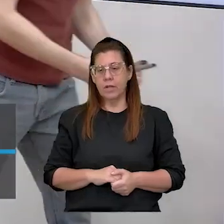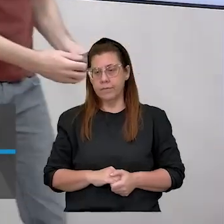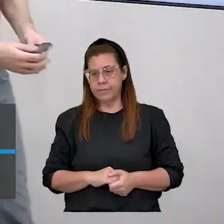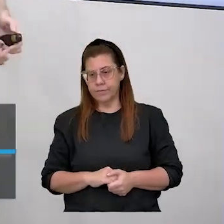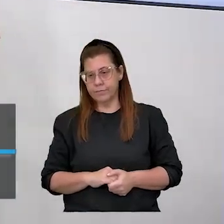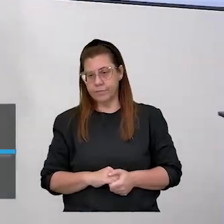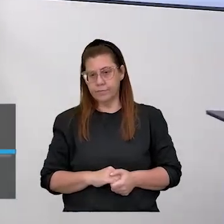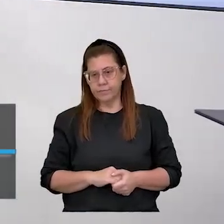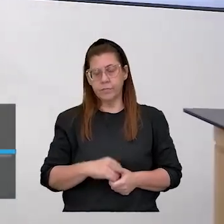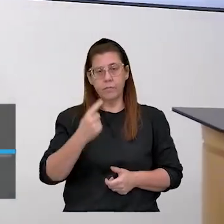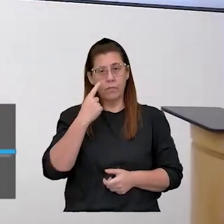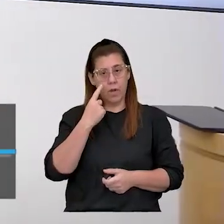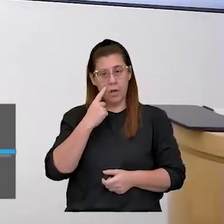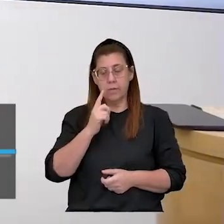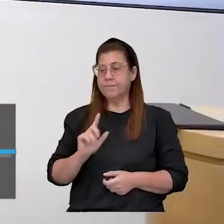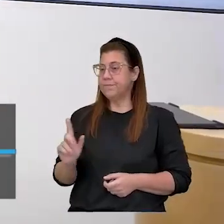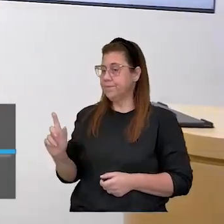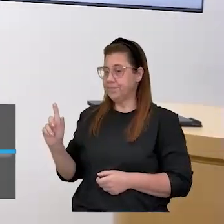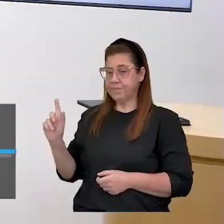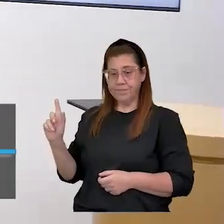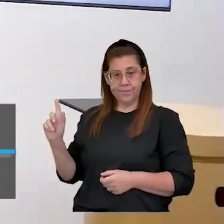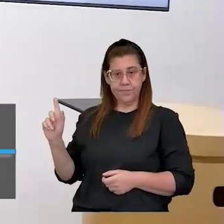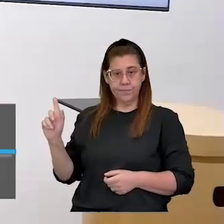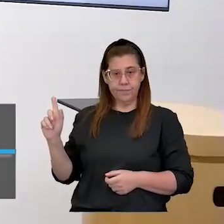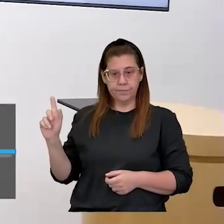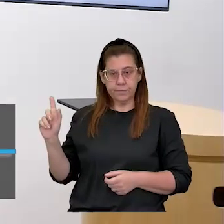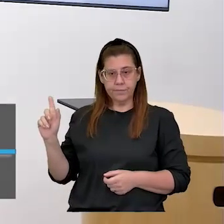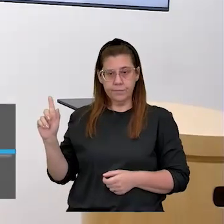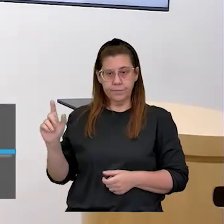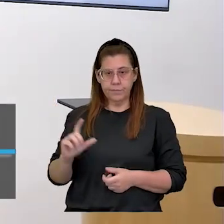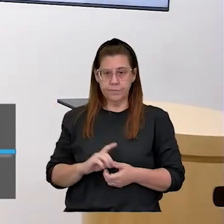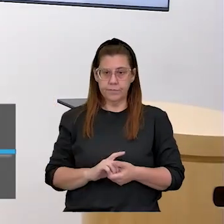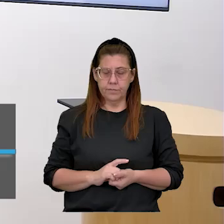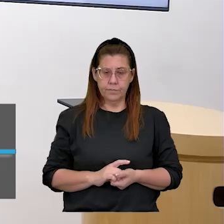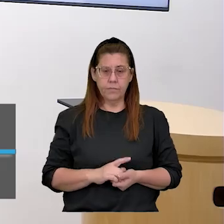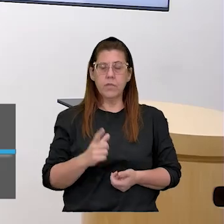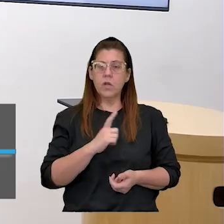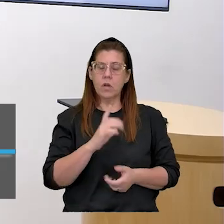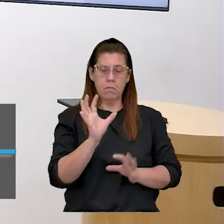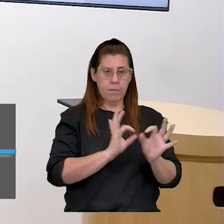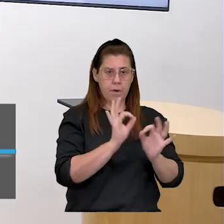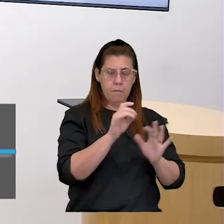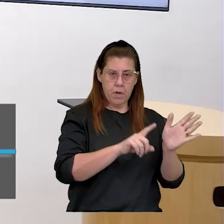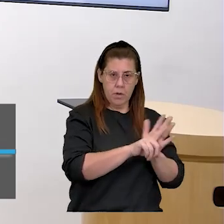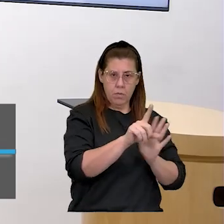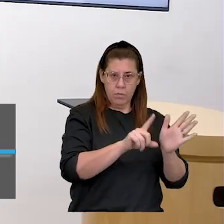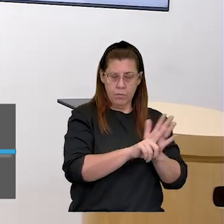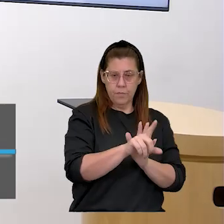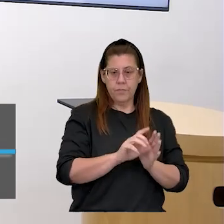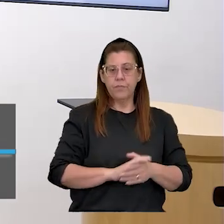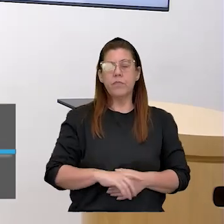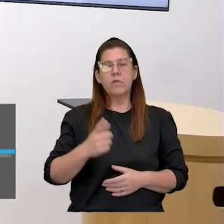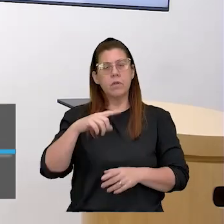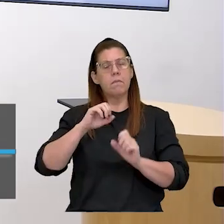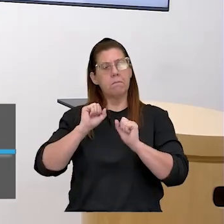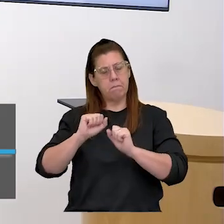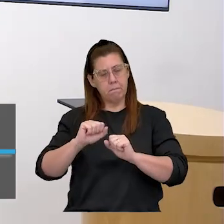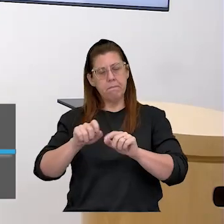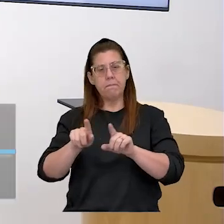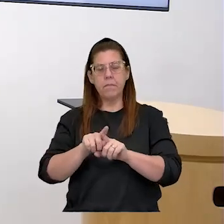aqui. Vamos lá. Olha só, a gente tem aqui, eu fiz as perguntas para ela, né? E aí você